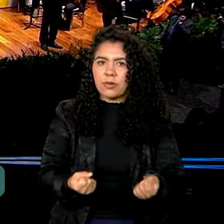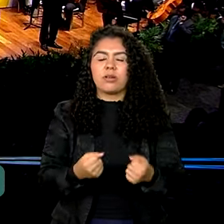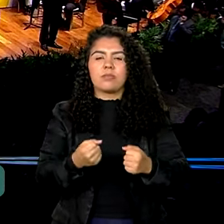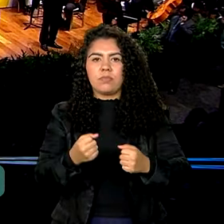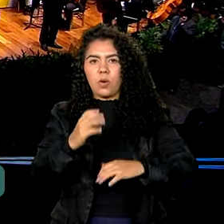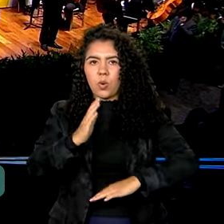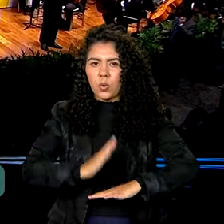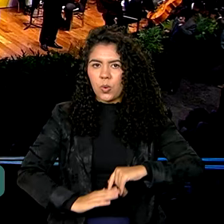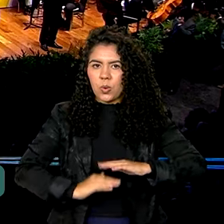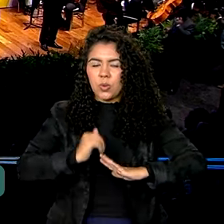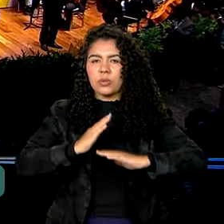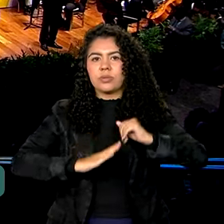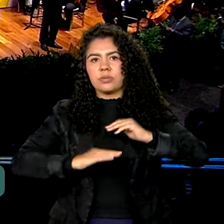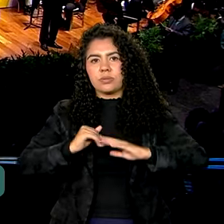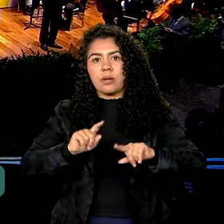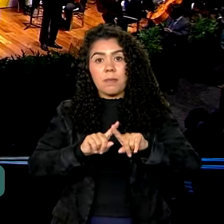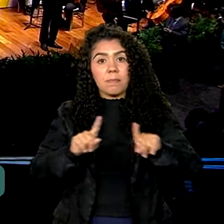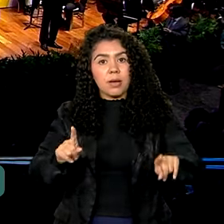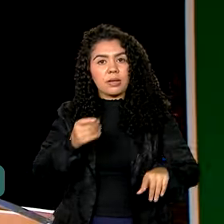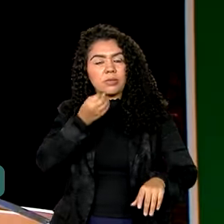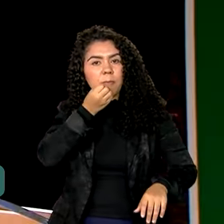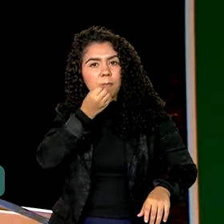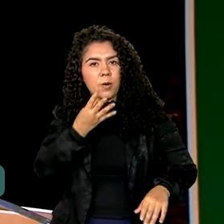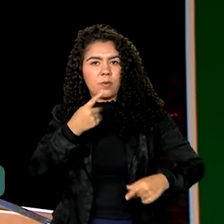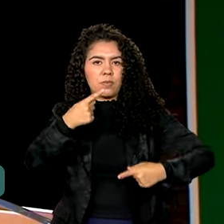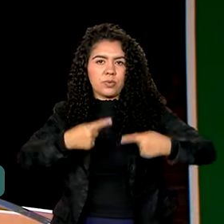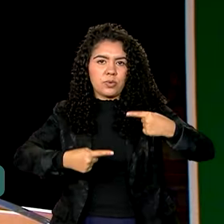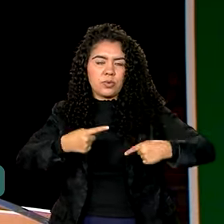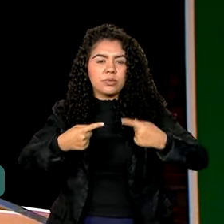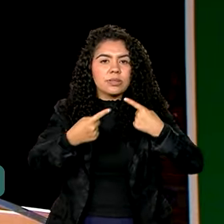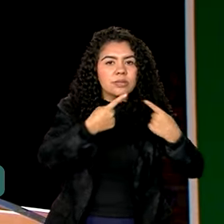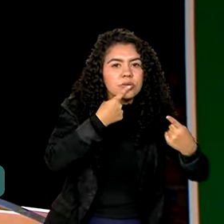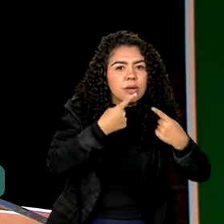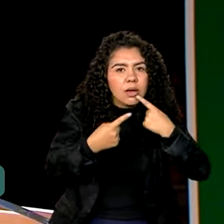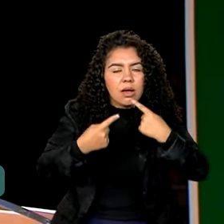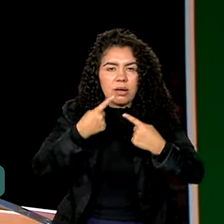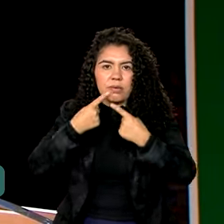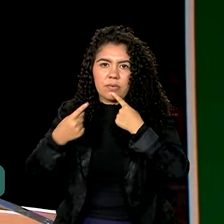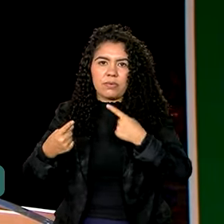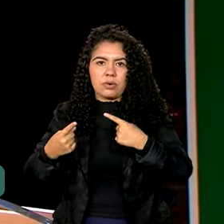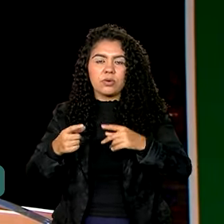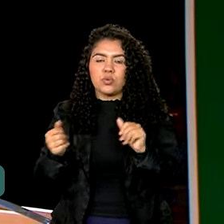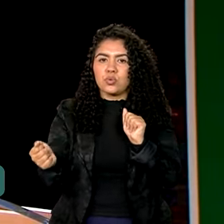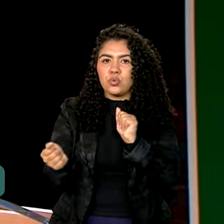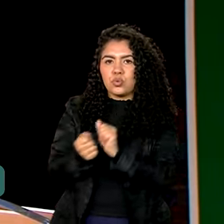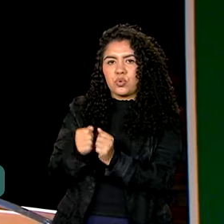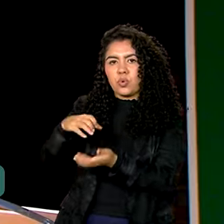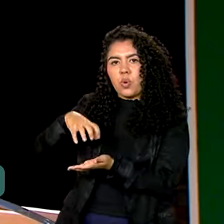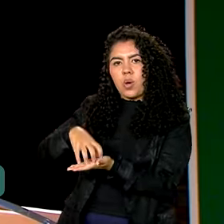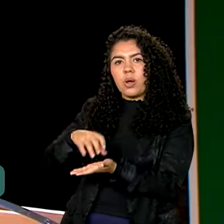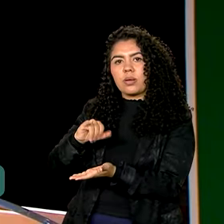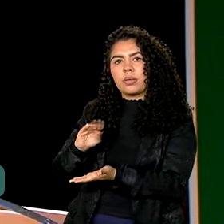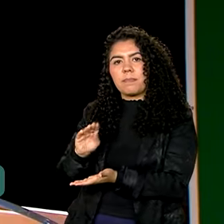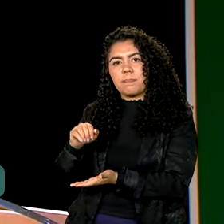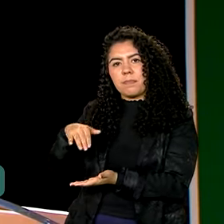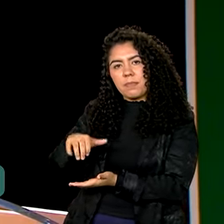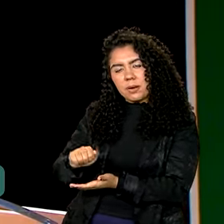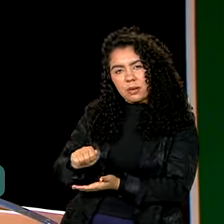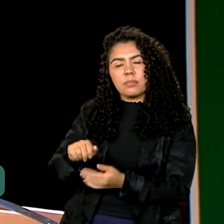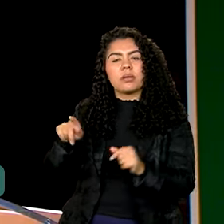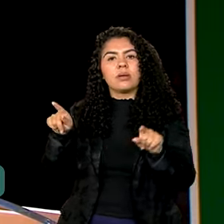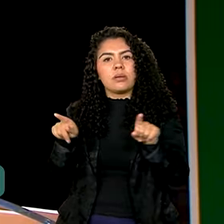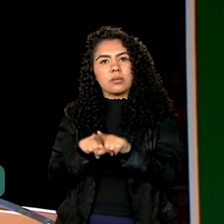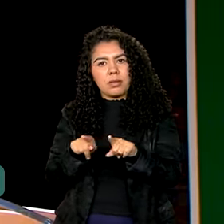construir, com a boa política, com diálogo, junto ao IBAMA, tecnicamente,